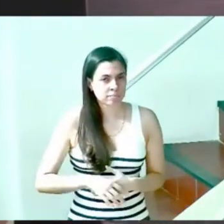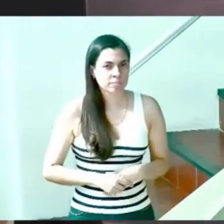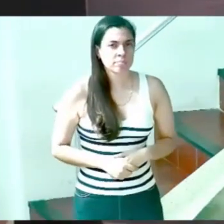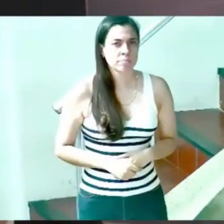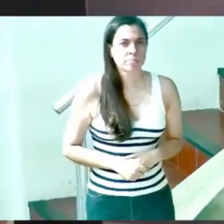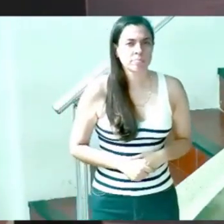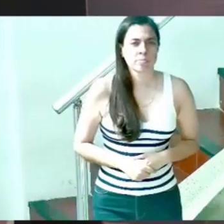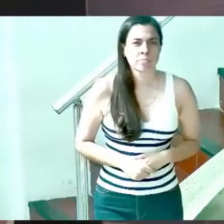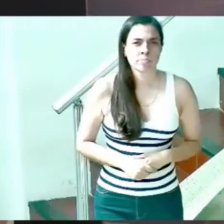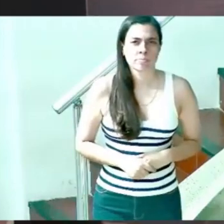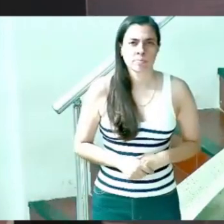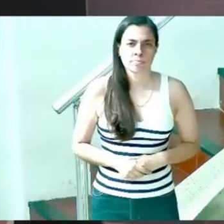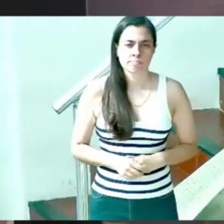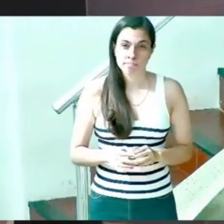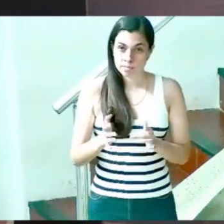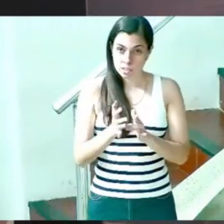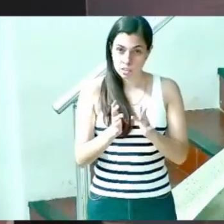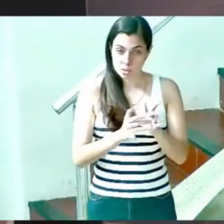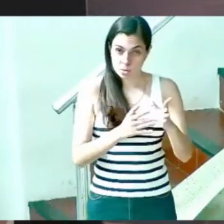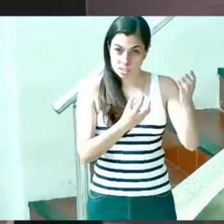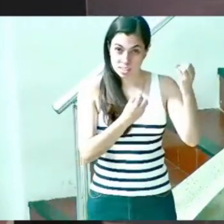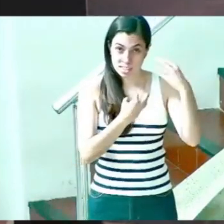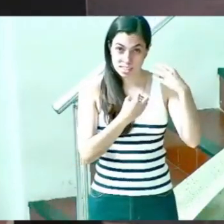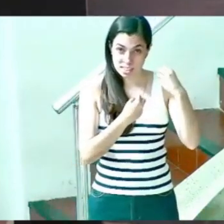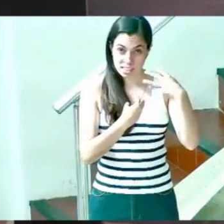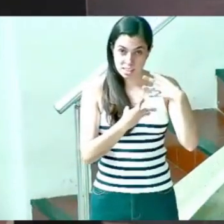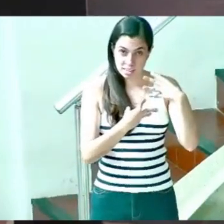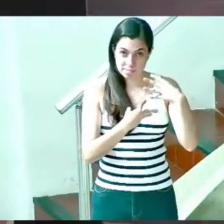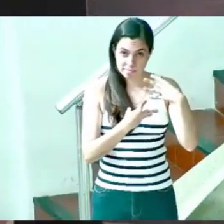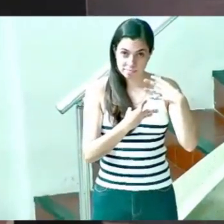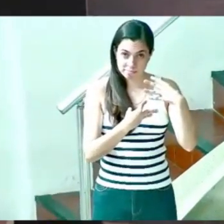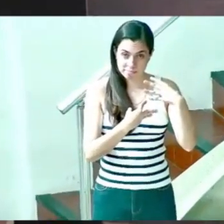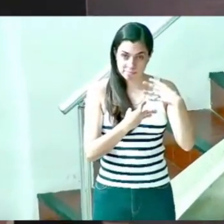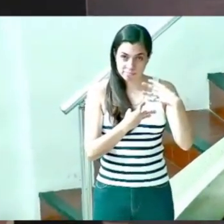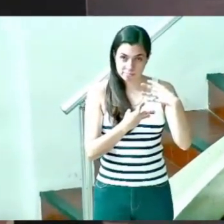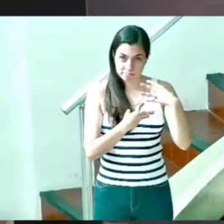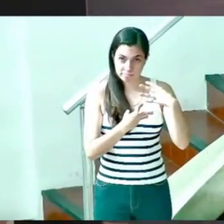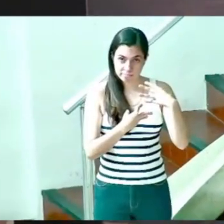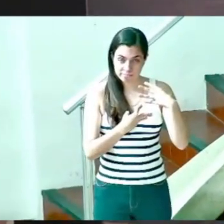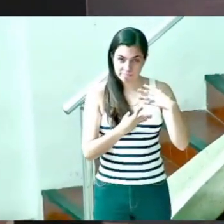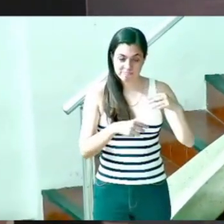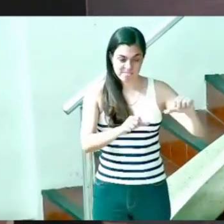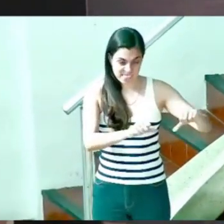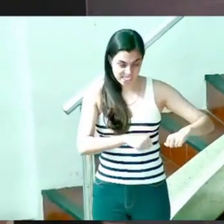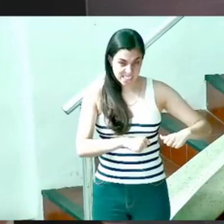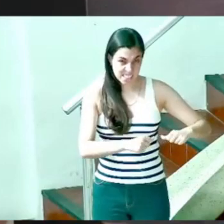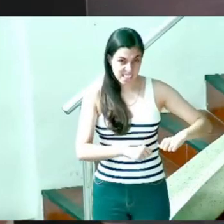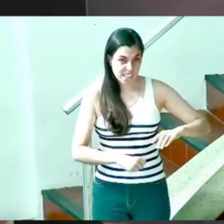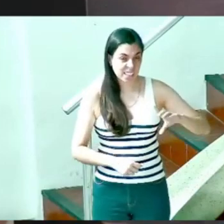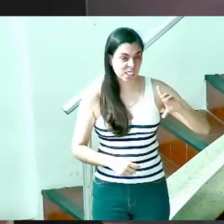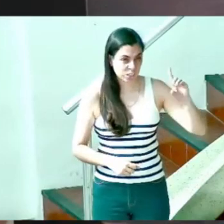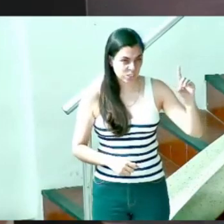sobre a pior das tentações: tentar a Deus. Algo que não é